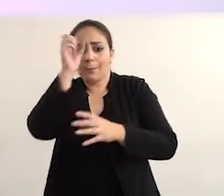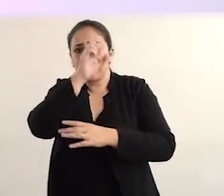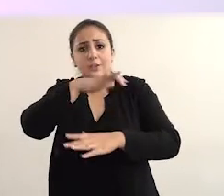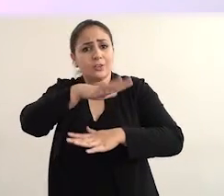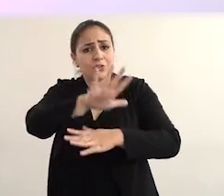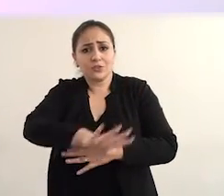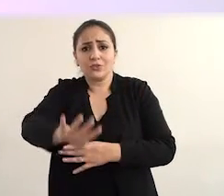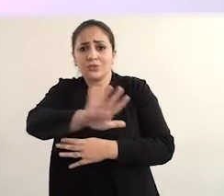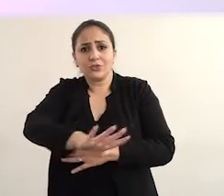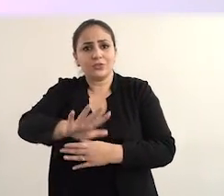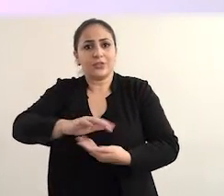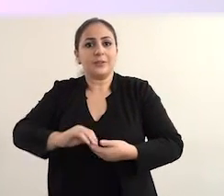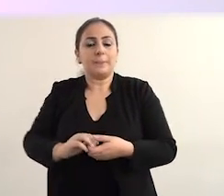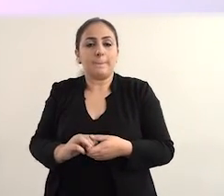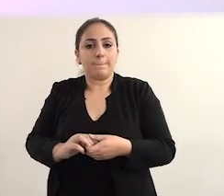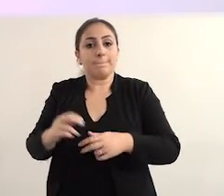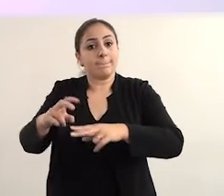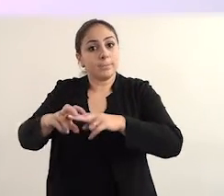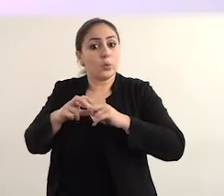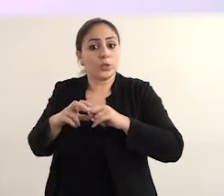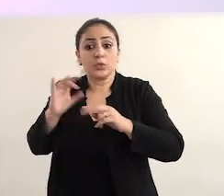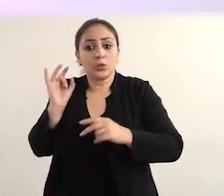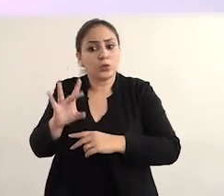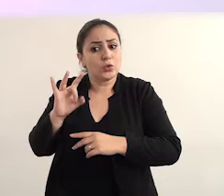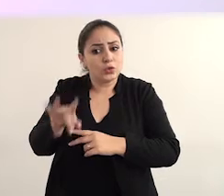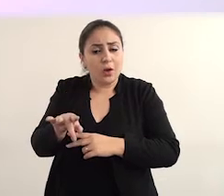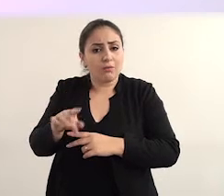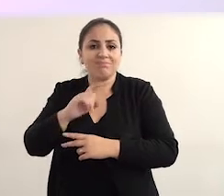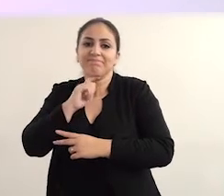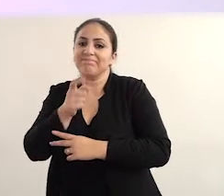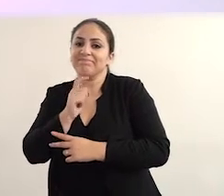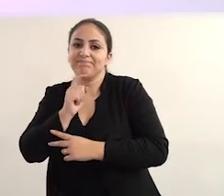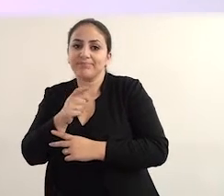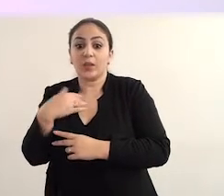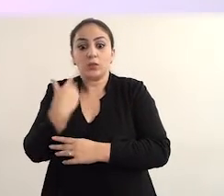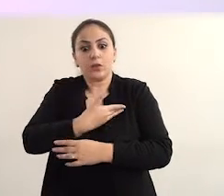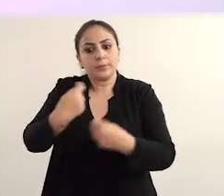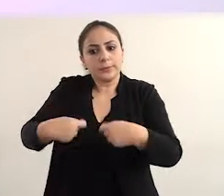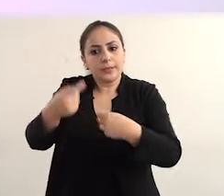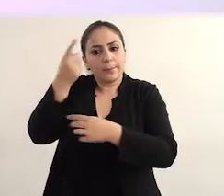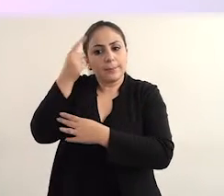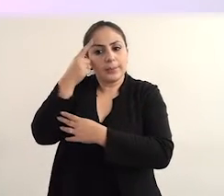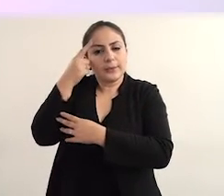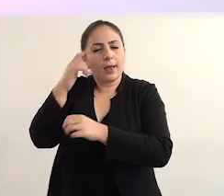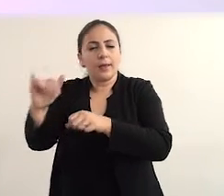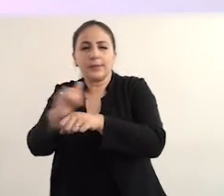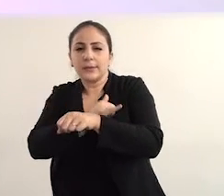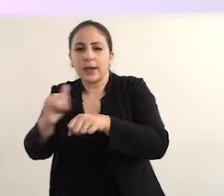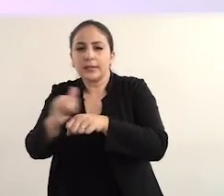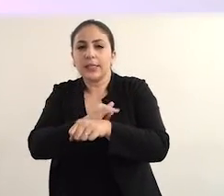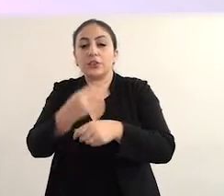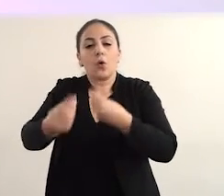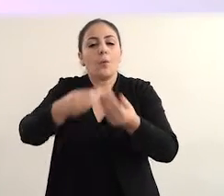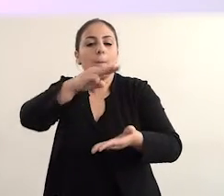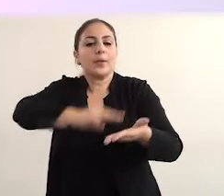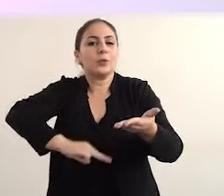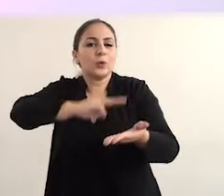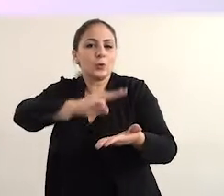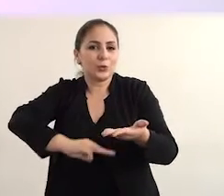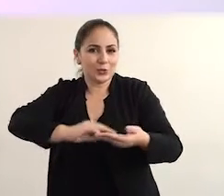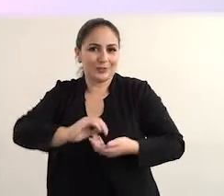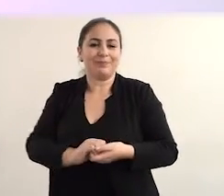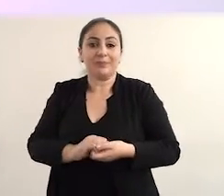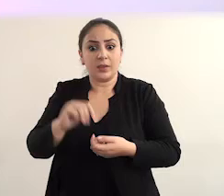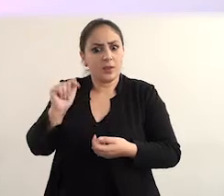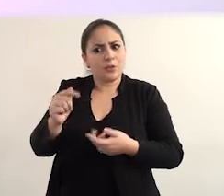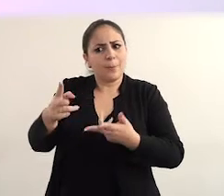aprendizado, né? Então, somente isso não basta. A gente precisa pensar em estratégias metodológicas. E